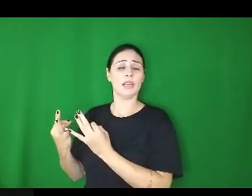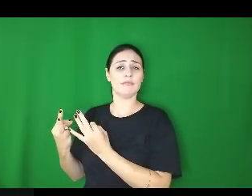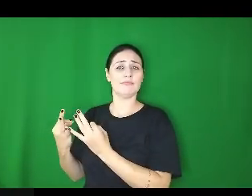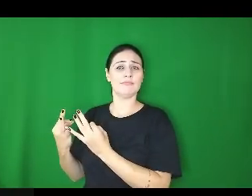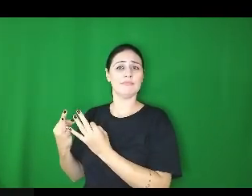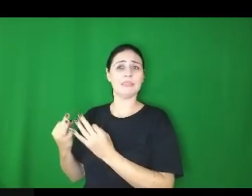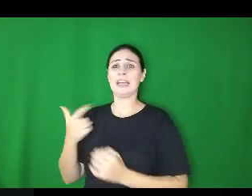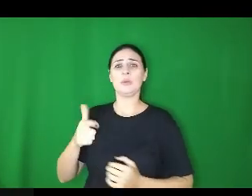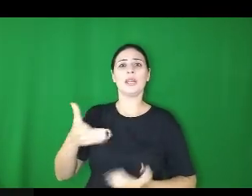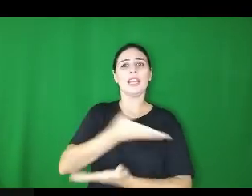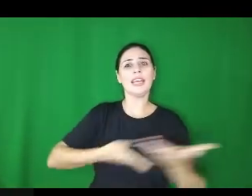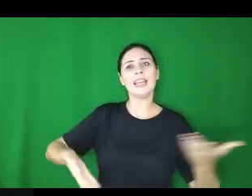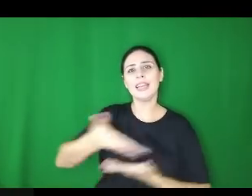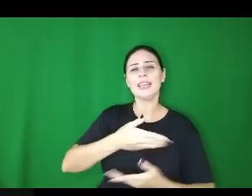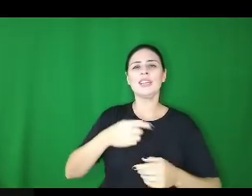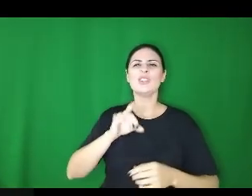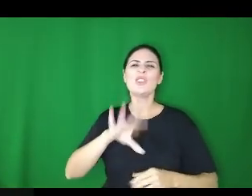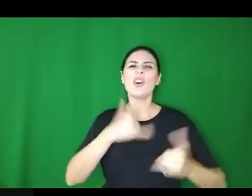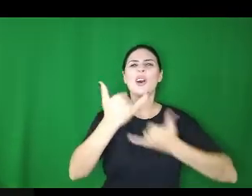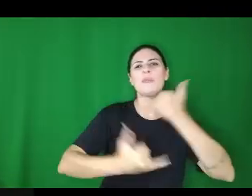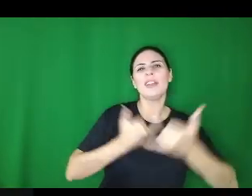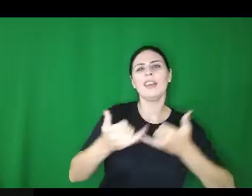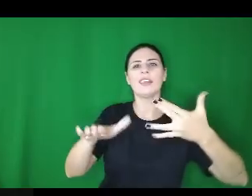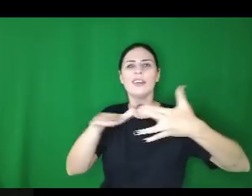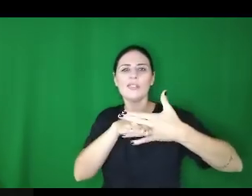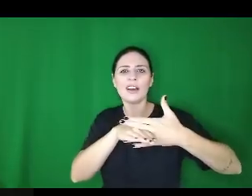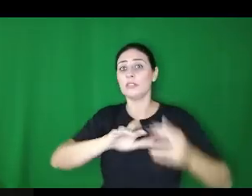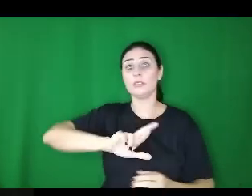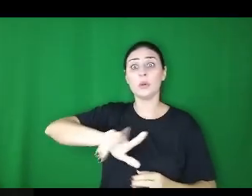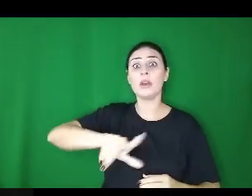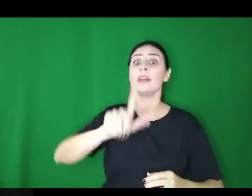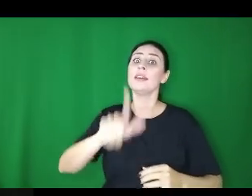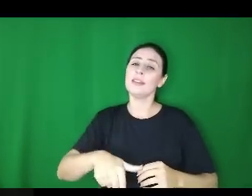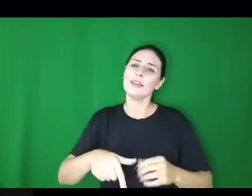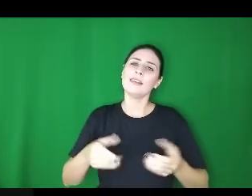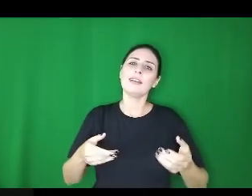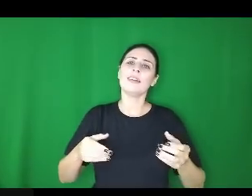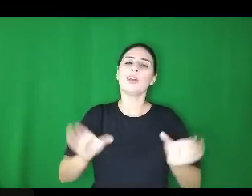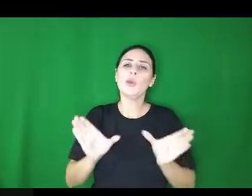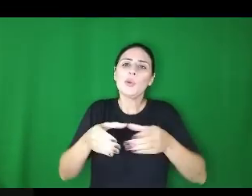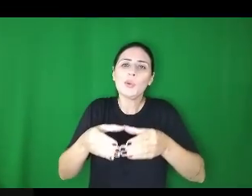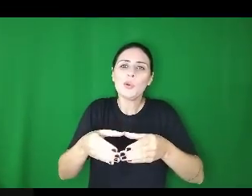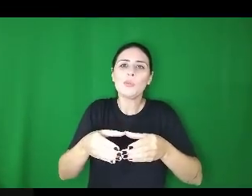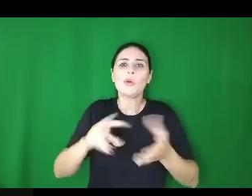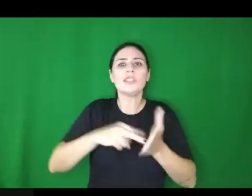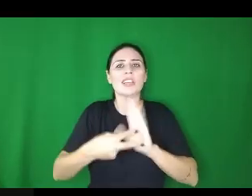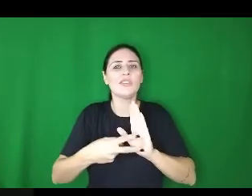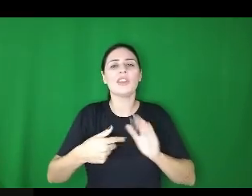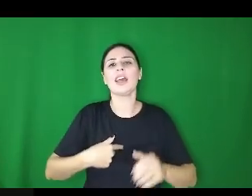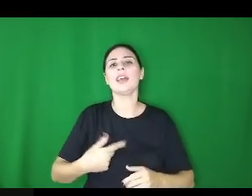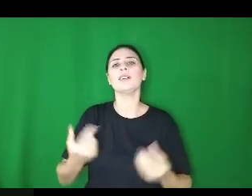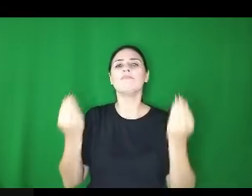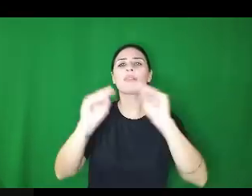é a mediação no sentido que nós falamos, né, dentro da teoria. É um processo, outra coisa da educação escolar, ele é